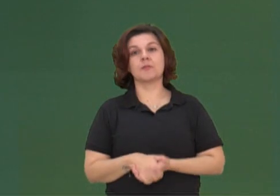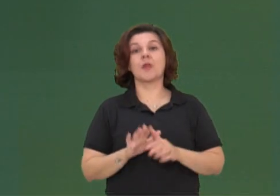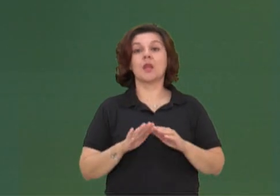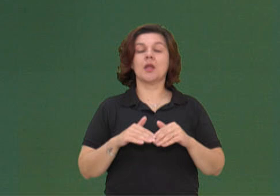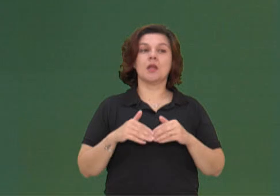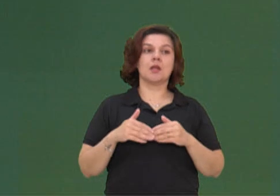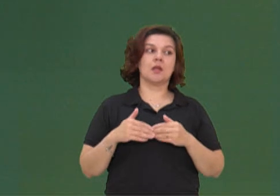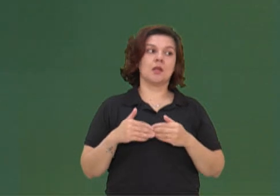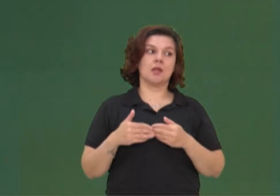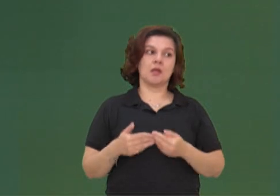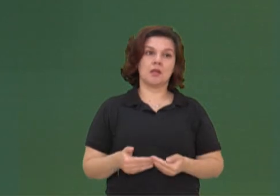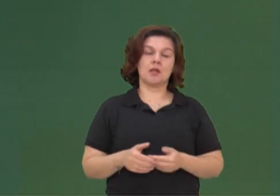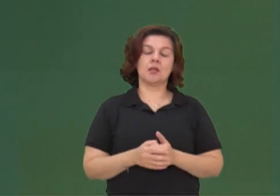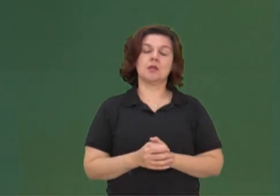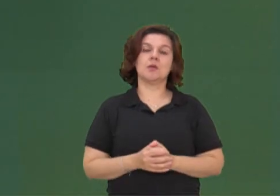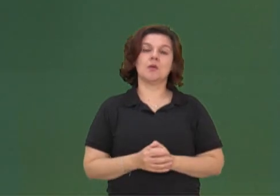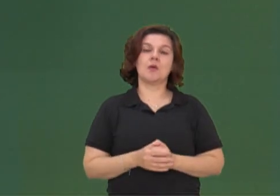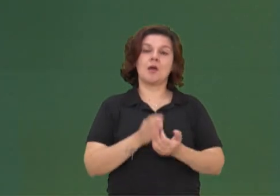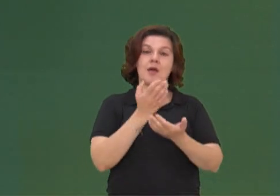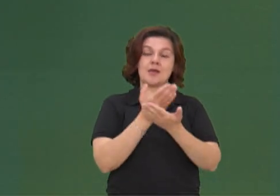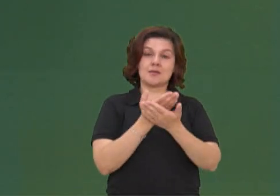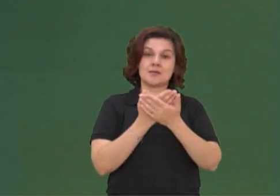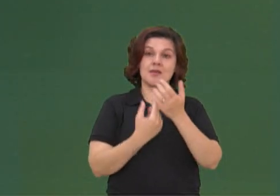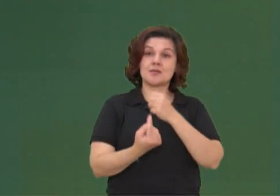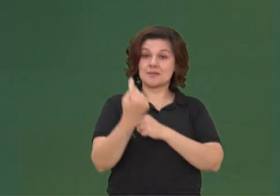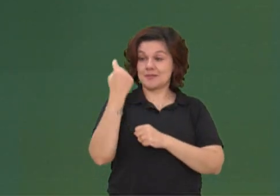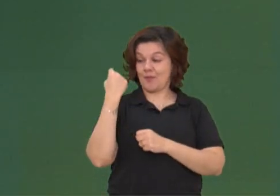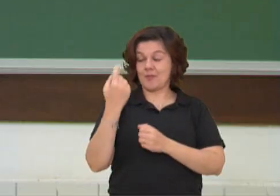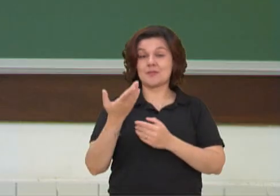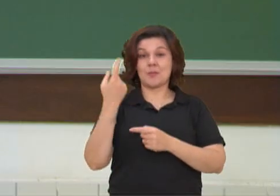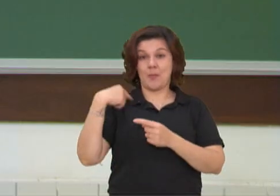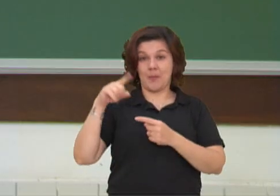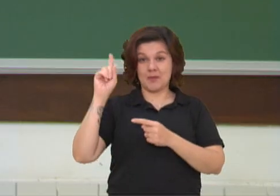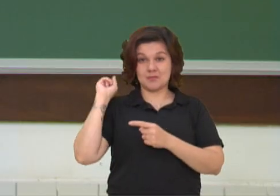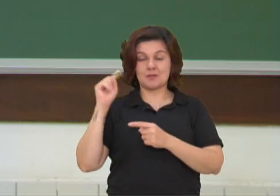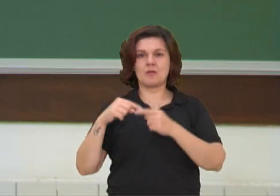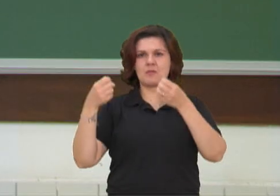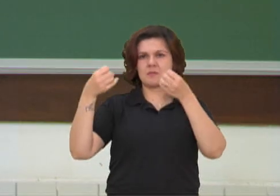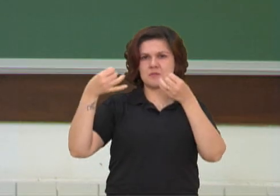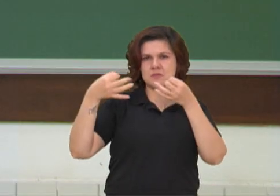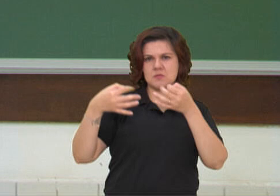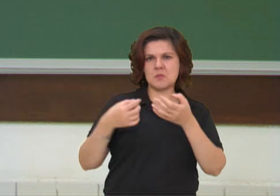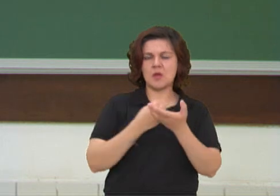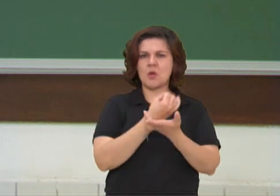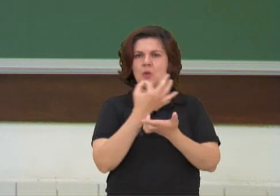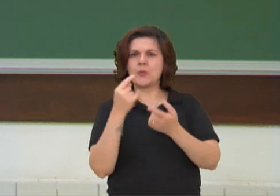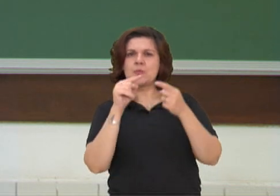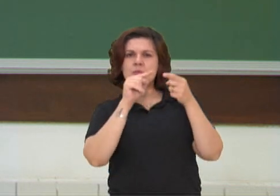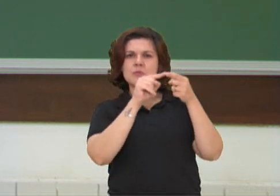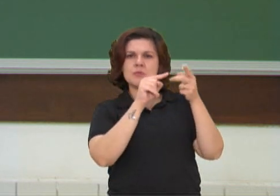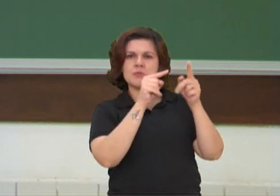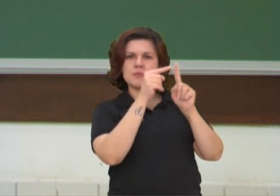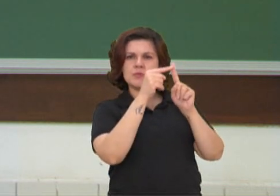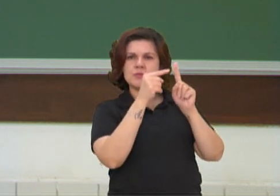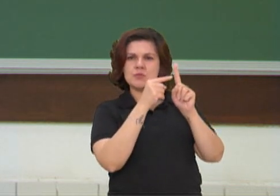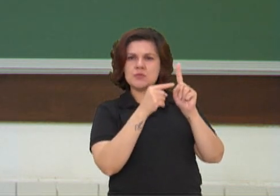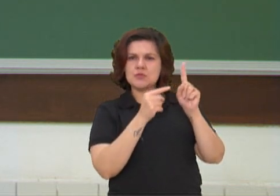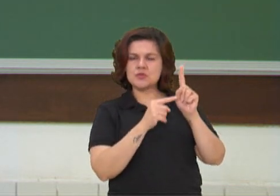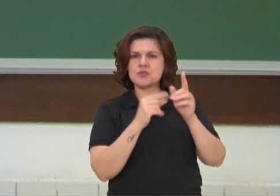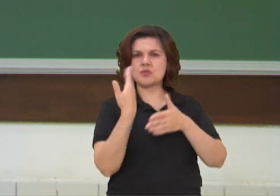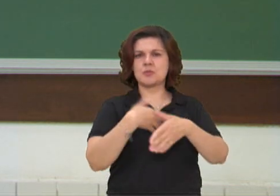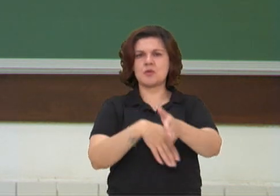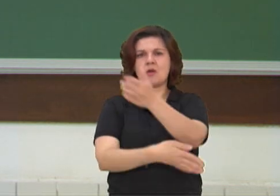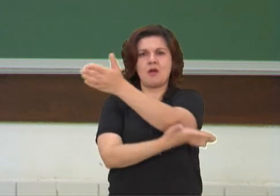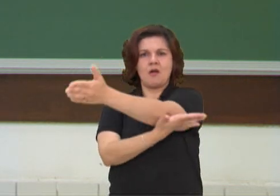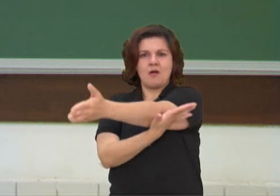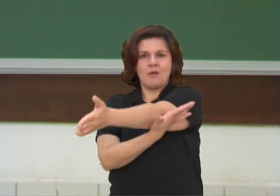geral. Nas aulas anteriores, eu passei para vocês de casa alguns tipos de alongamento para que vocês fizessem aí com uma